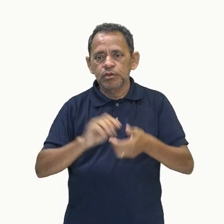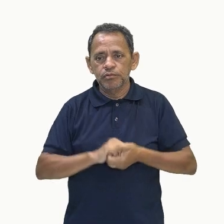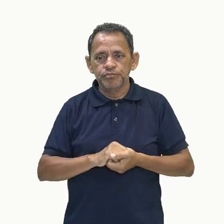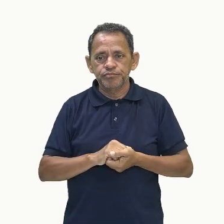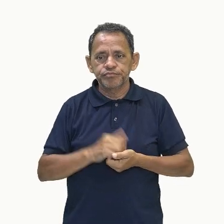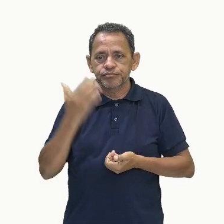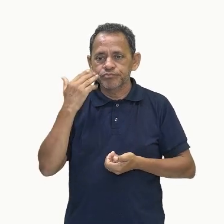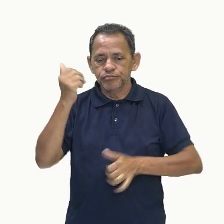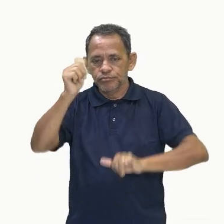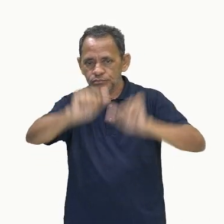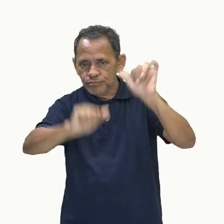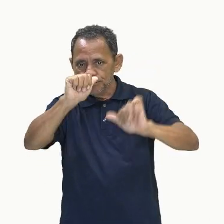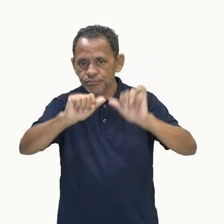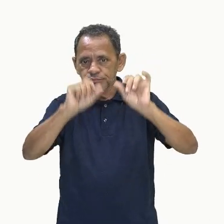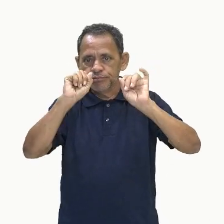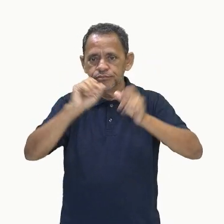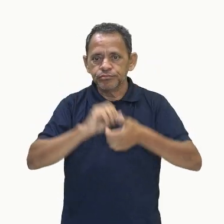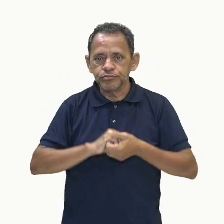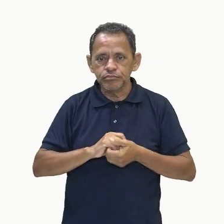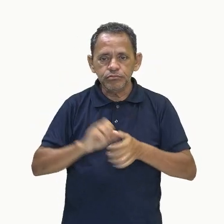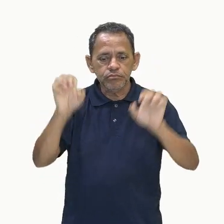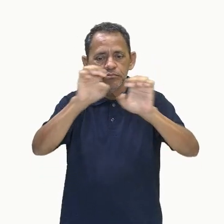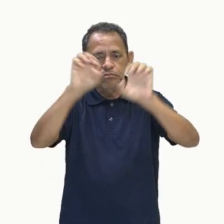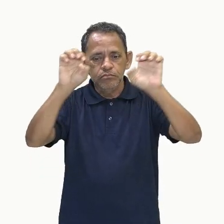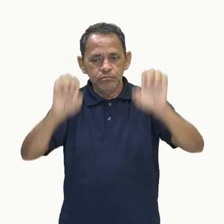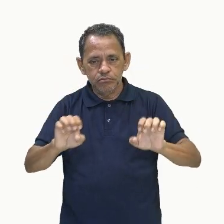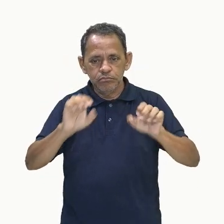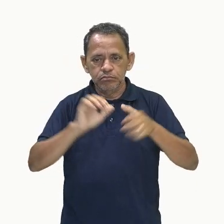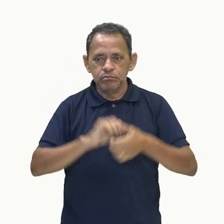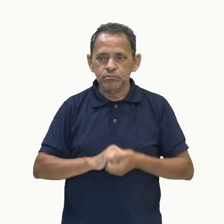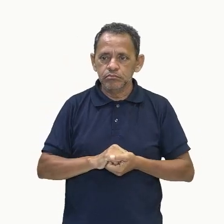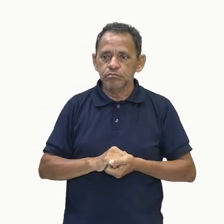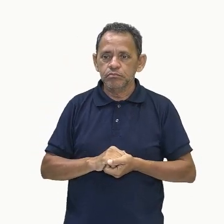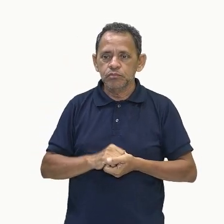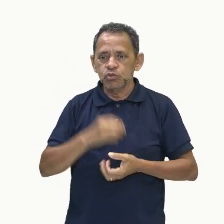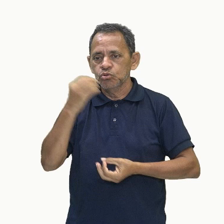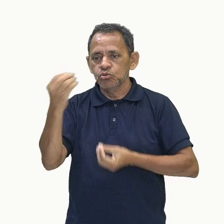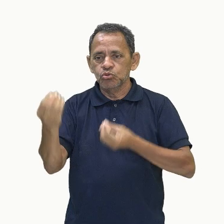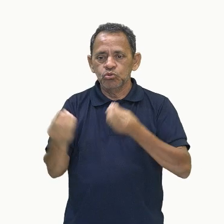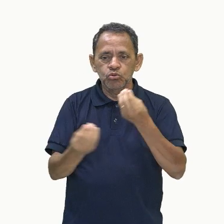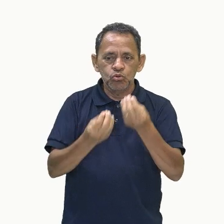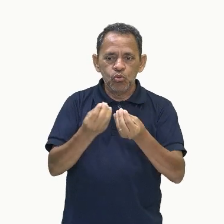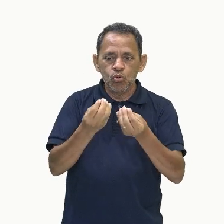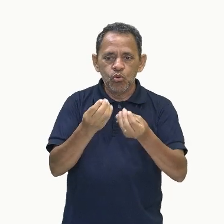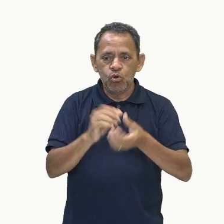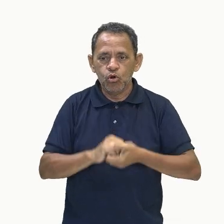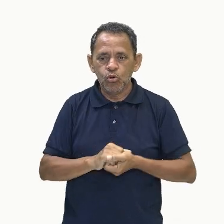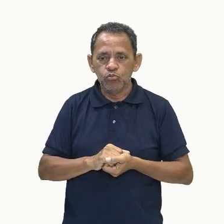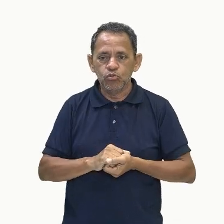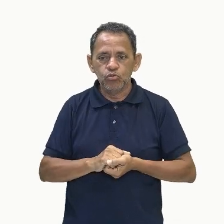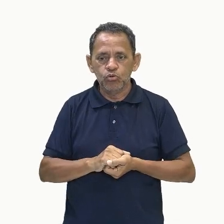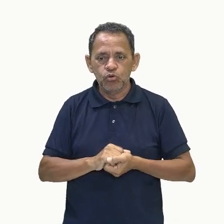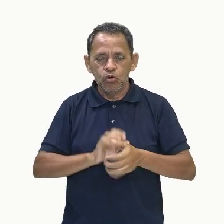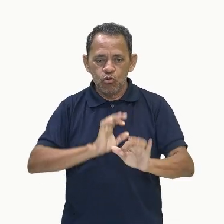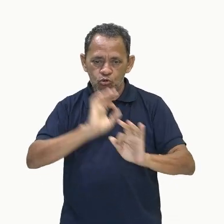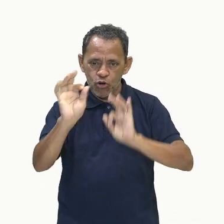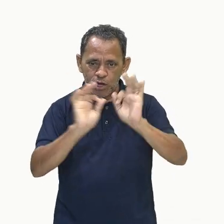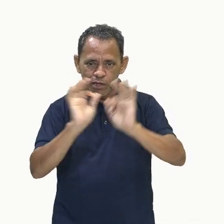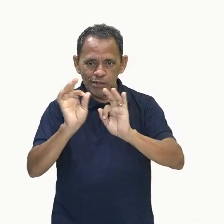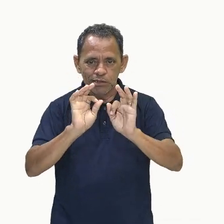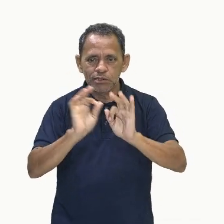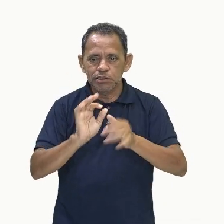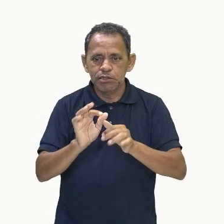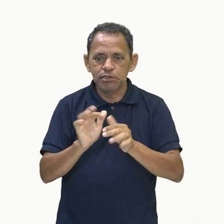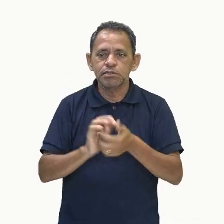Vamos analisar a estrutura agora, né? Como que nós vamos estruturar